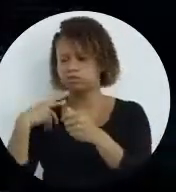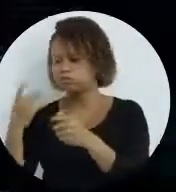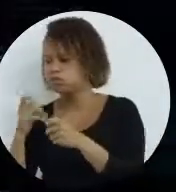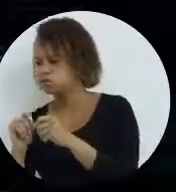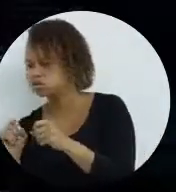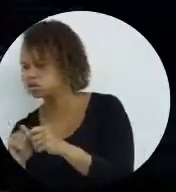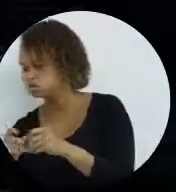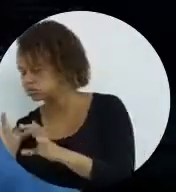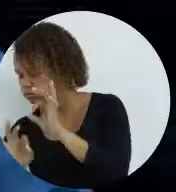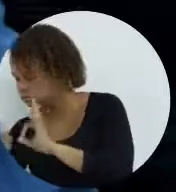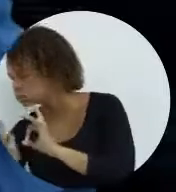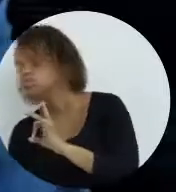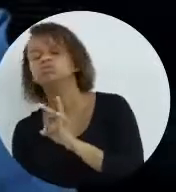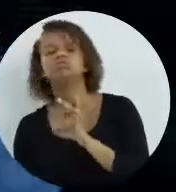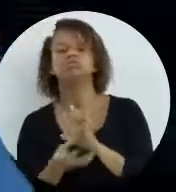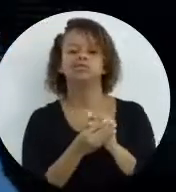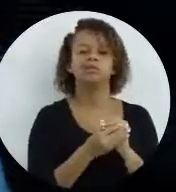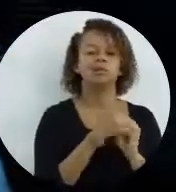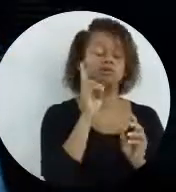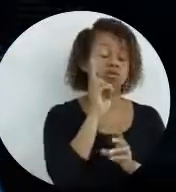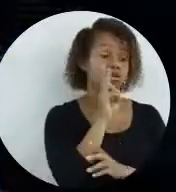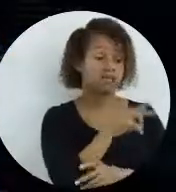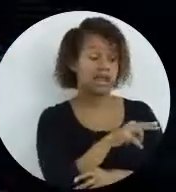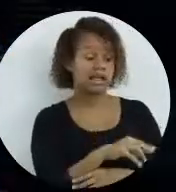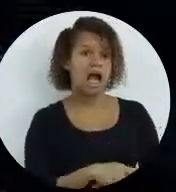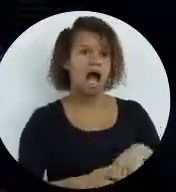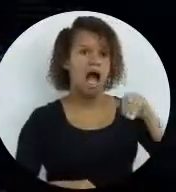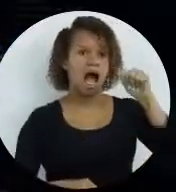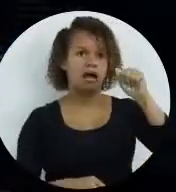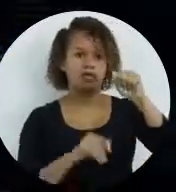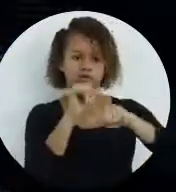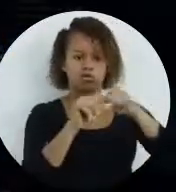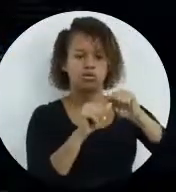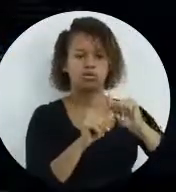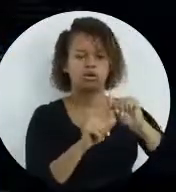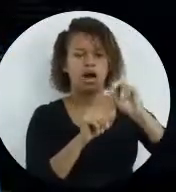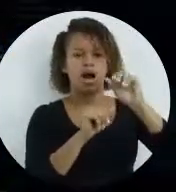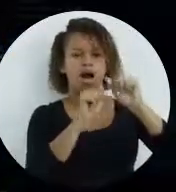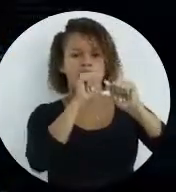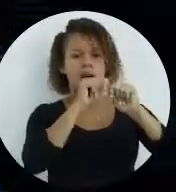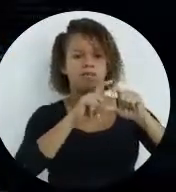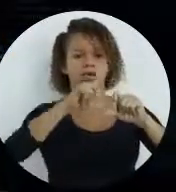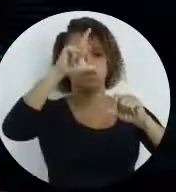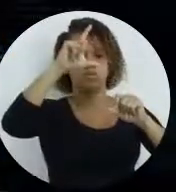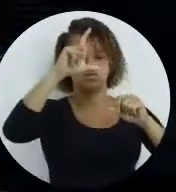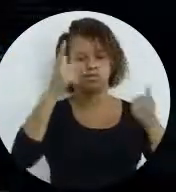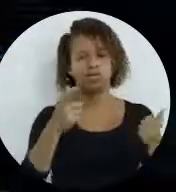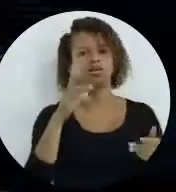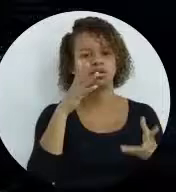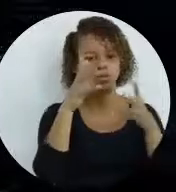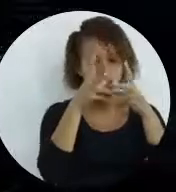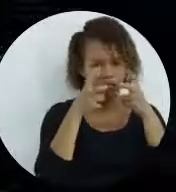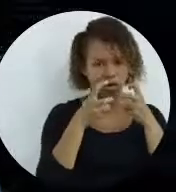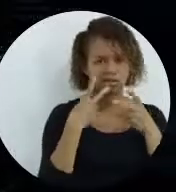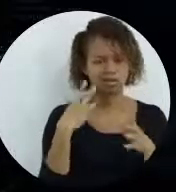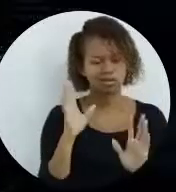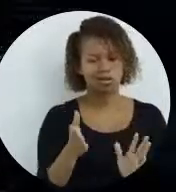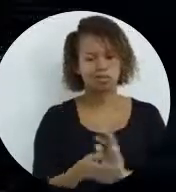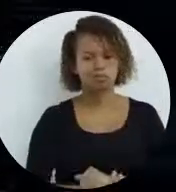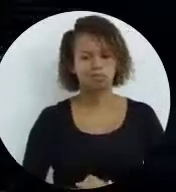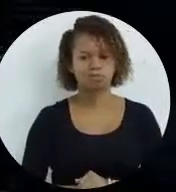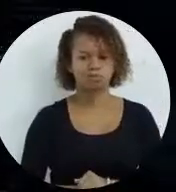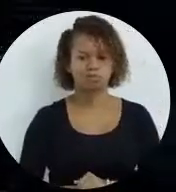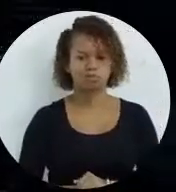estejam programando. Quando a gente vê um A maiúsculo no nome, no identificador, a gente sabe que aquilo ali é um